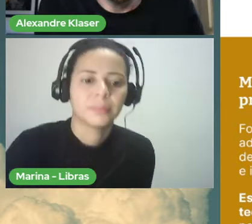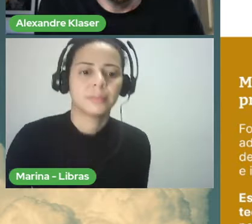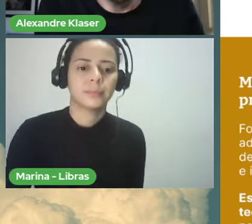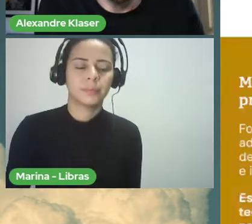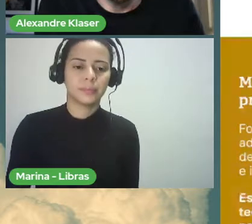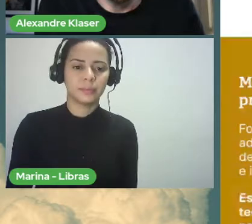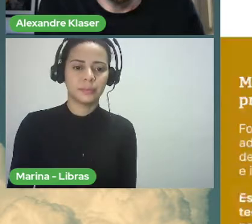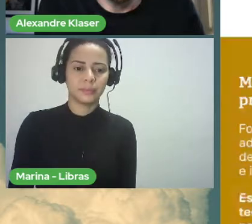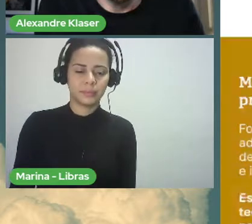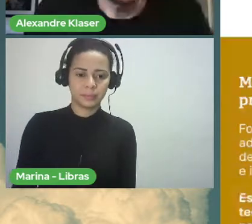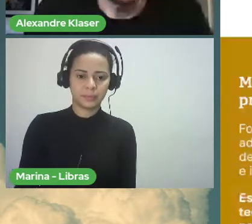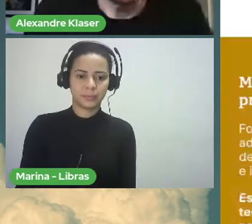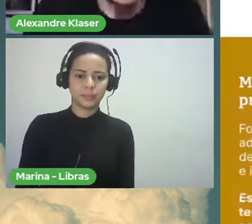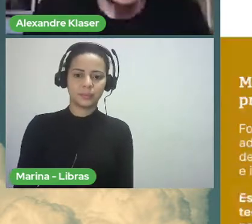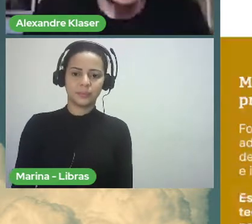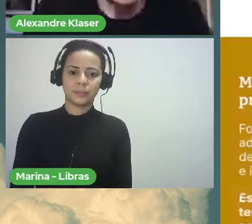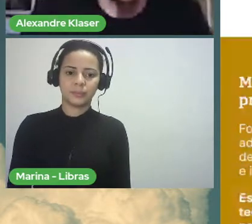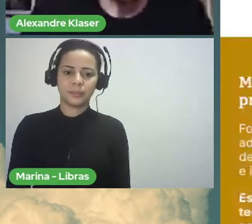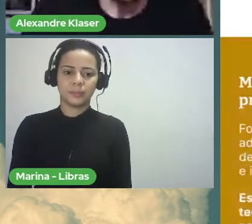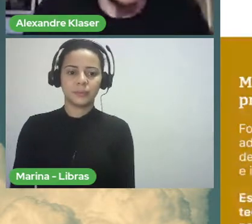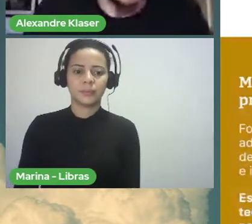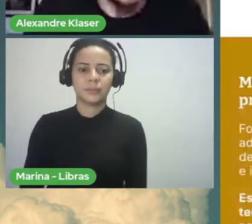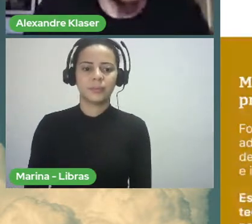Deu um sinal. Estou de volta?